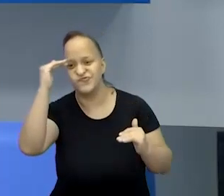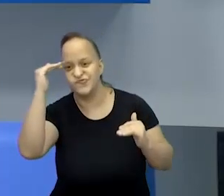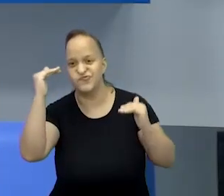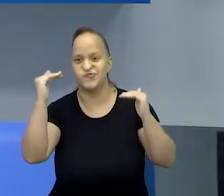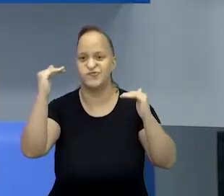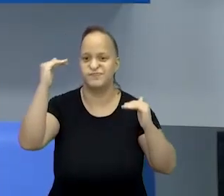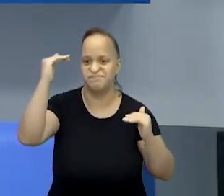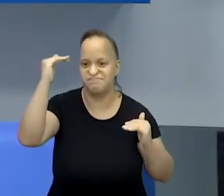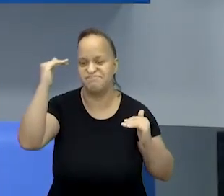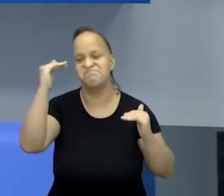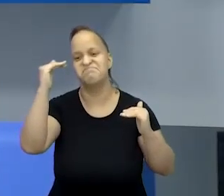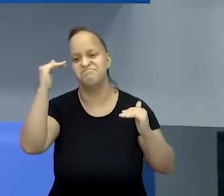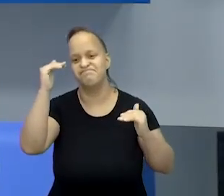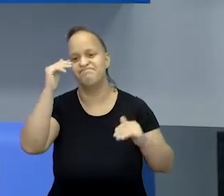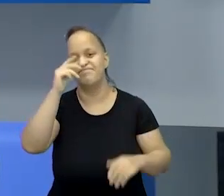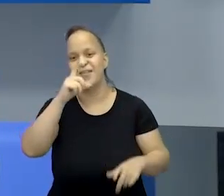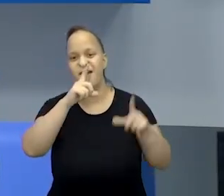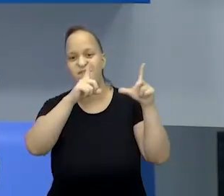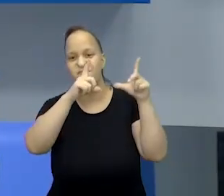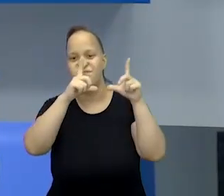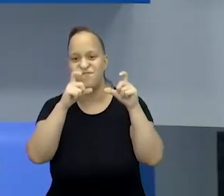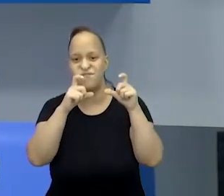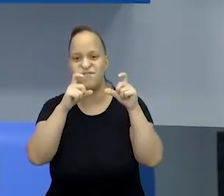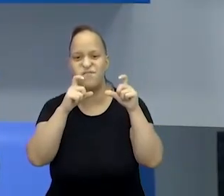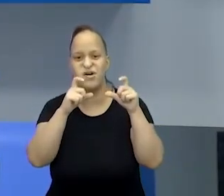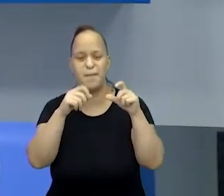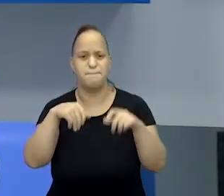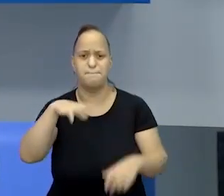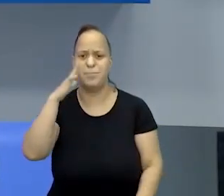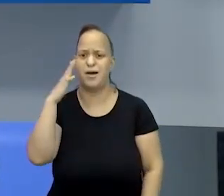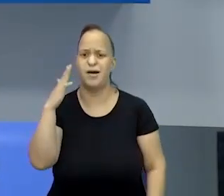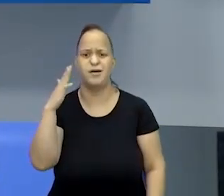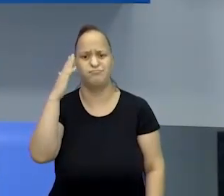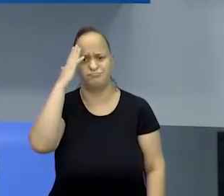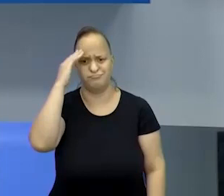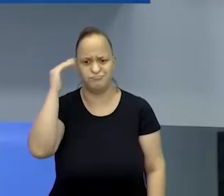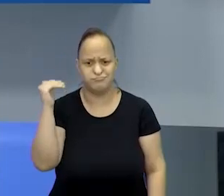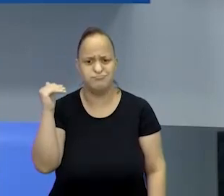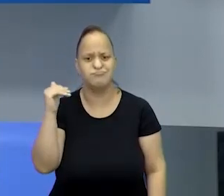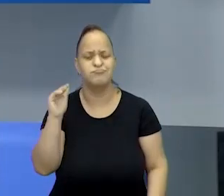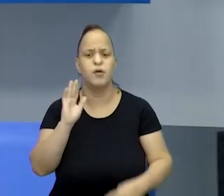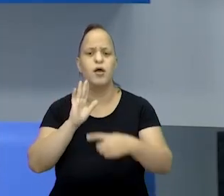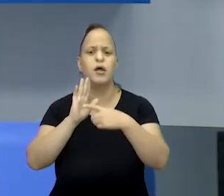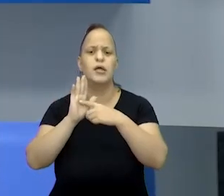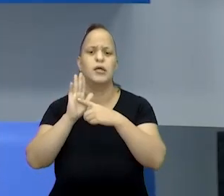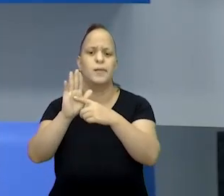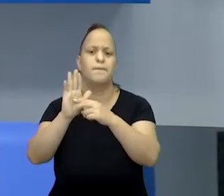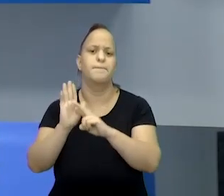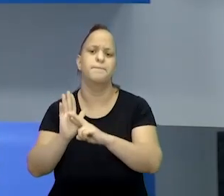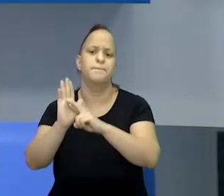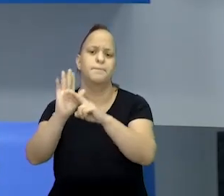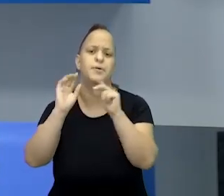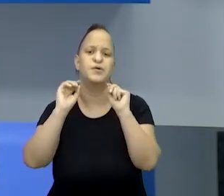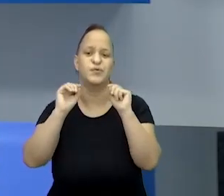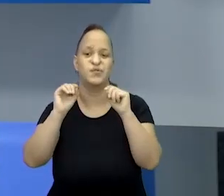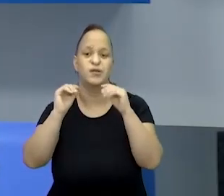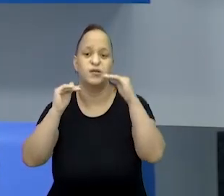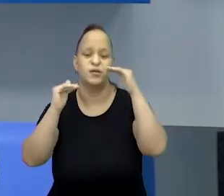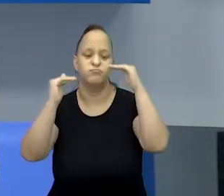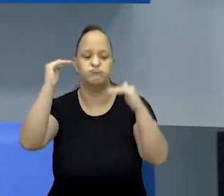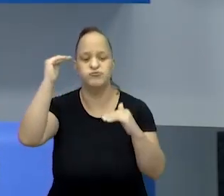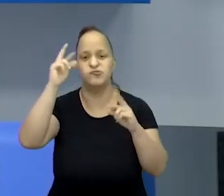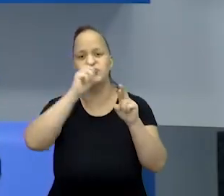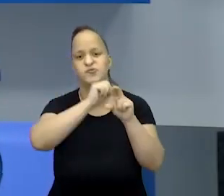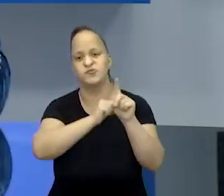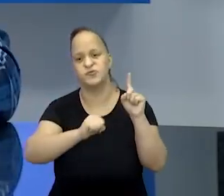tá? E é uma das fotografias mais famosas, né, que mostra a desigualdade social no Brasil, tá? Ela acabou não